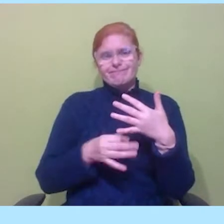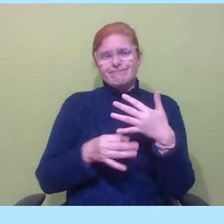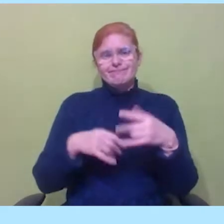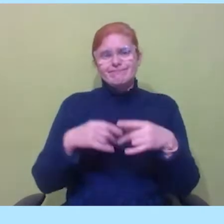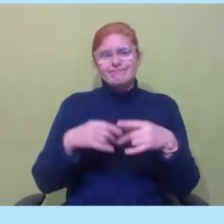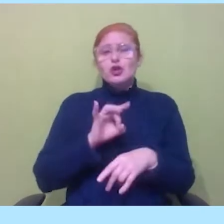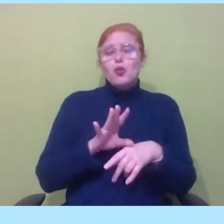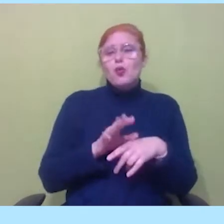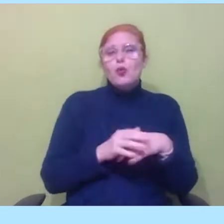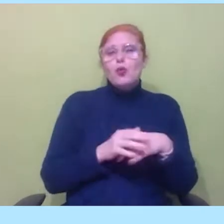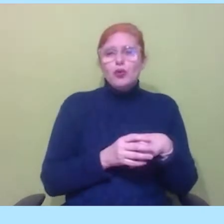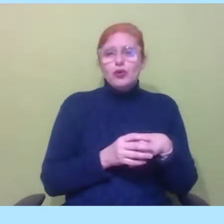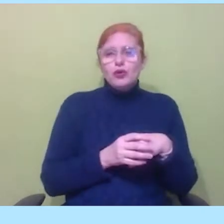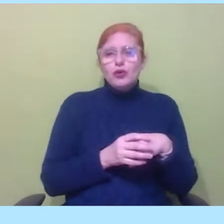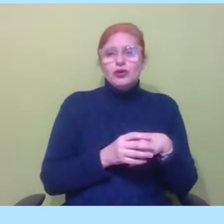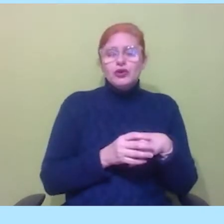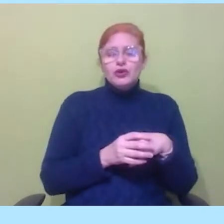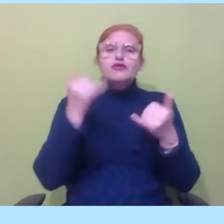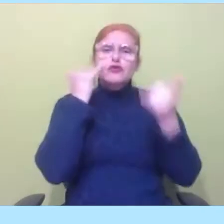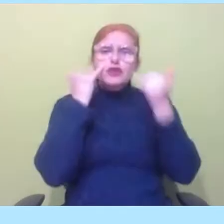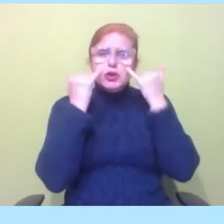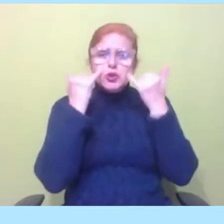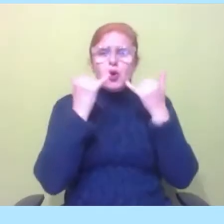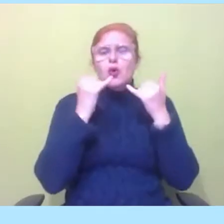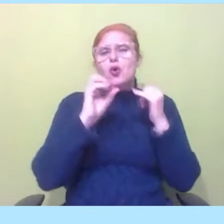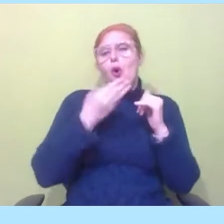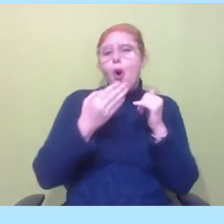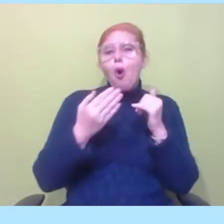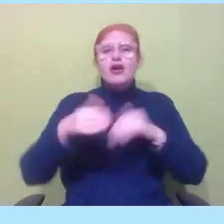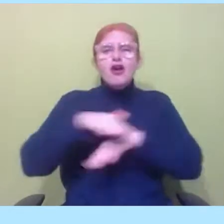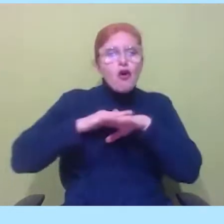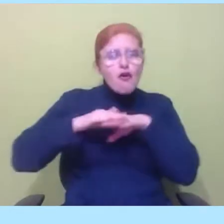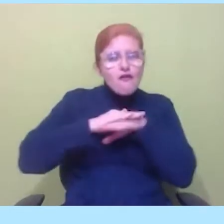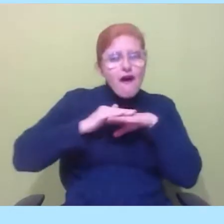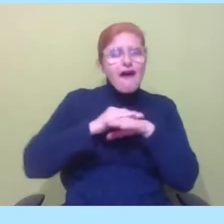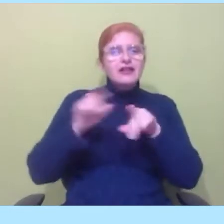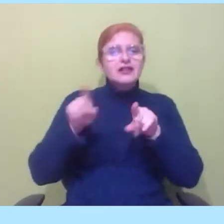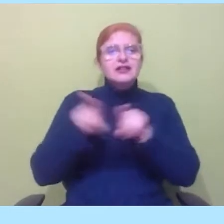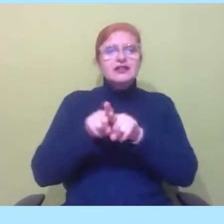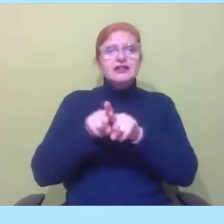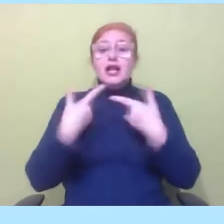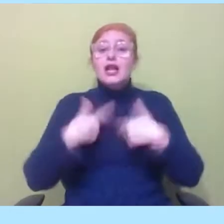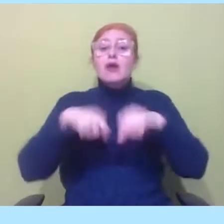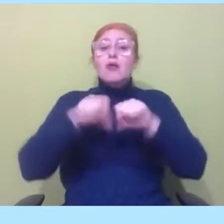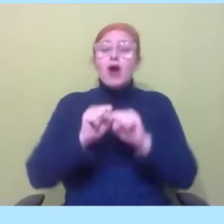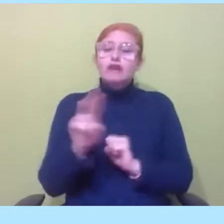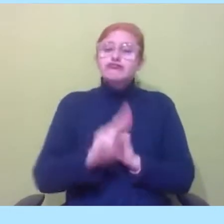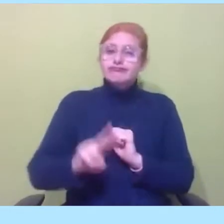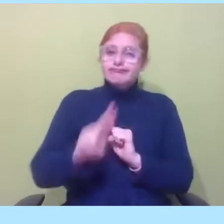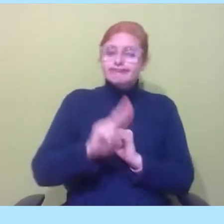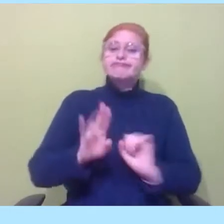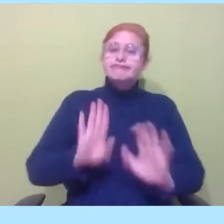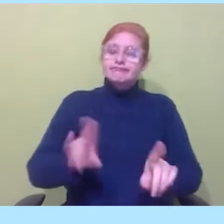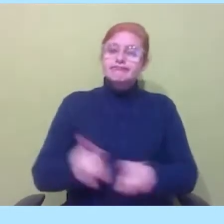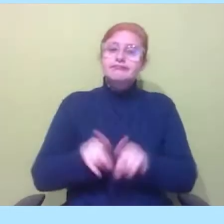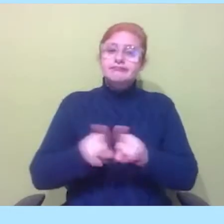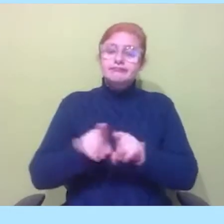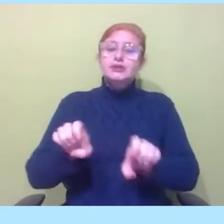ou nas linguagens que são utilizadas, mas também na estrutura operacional